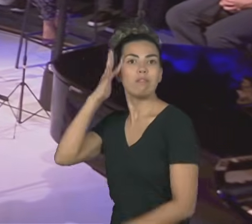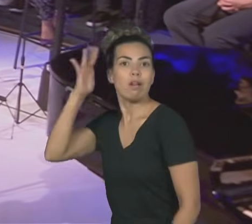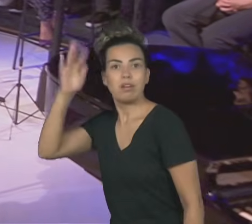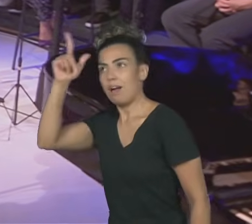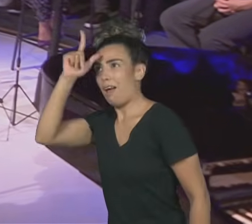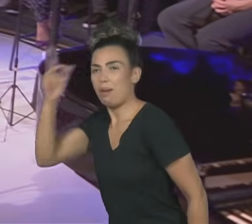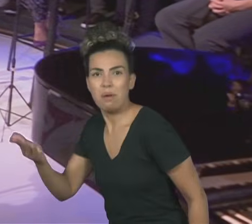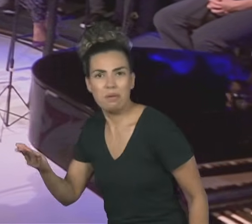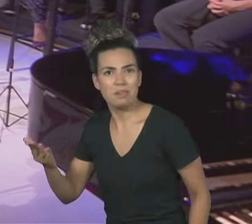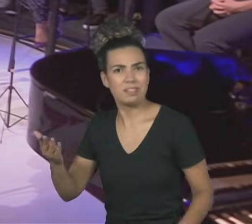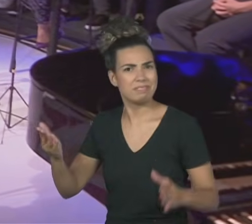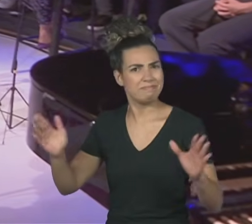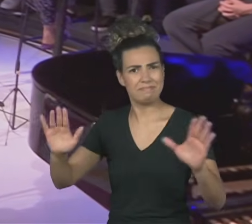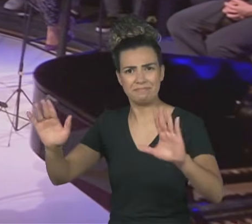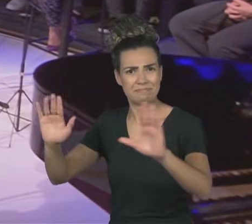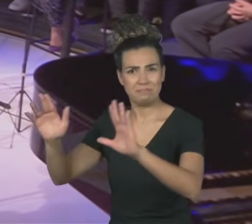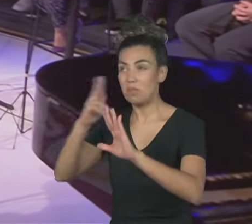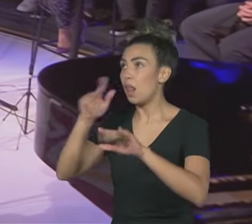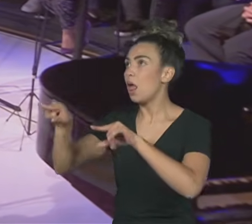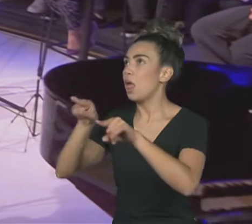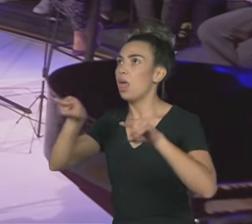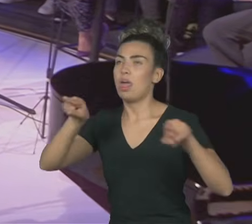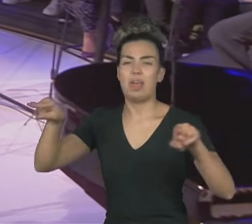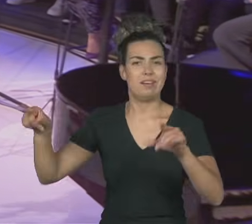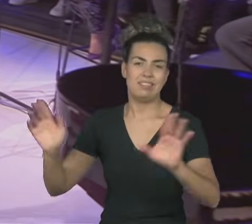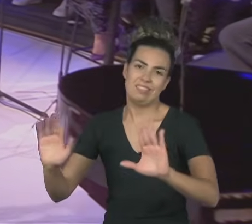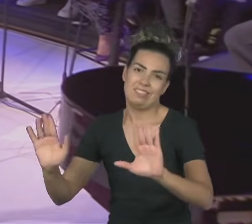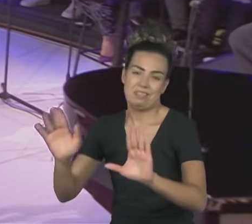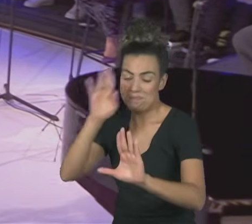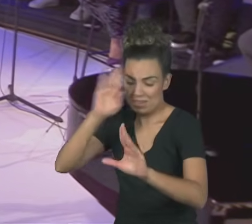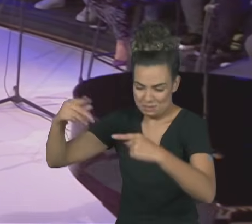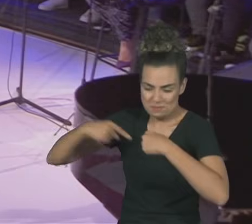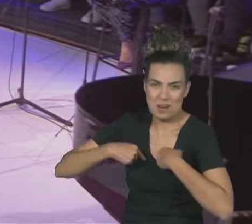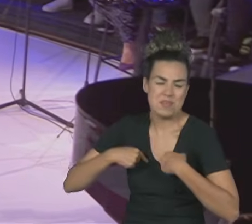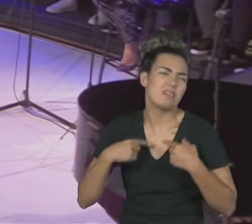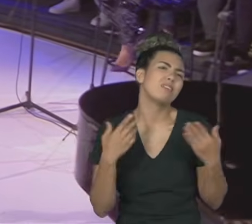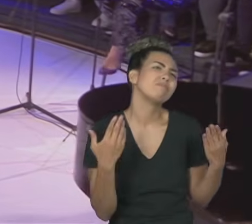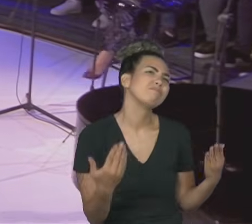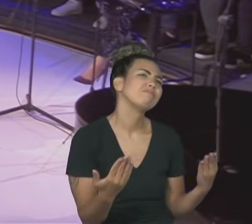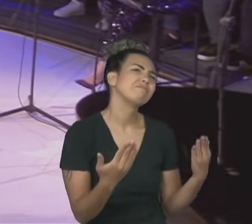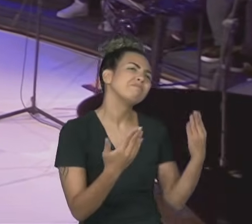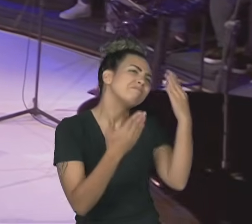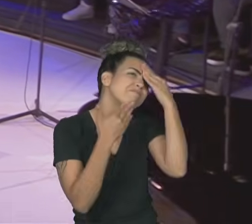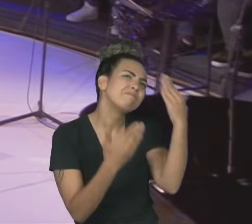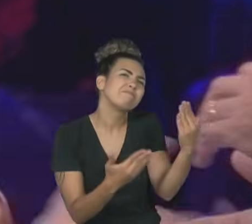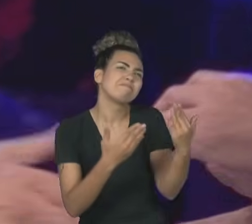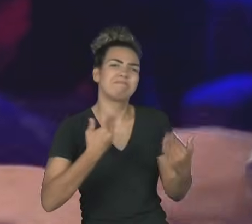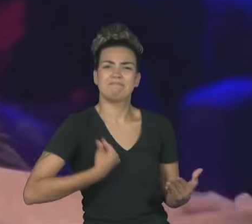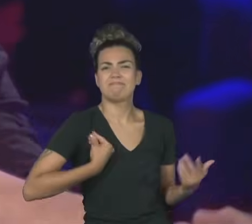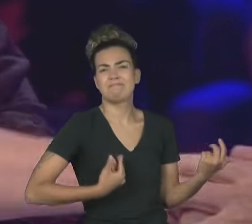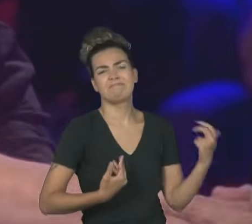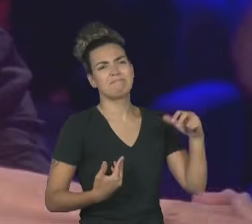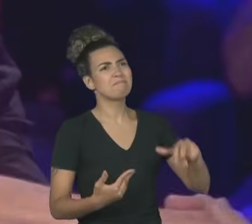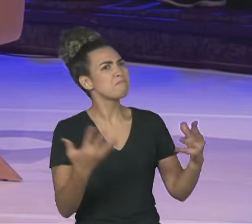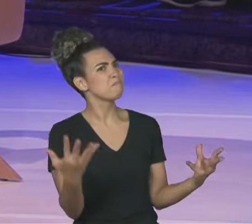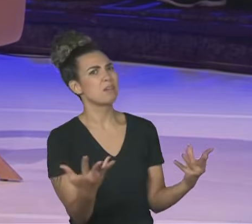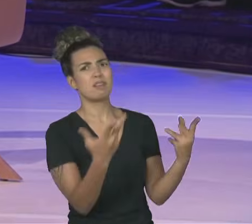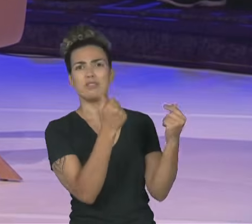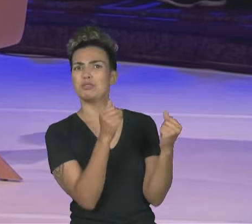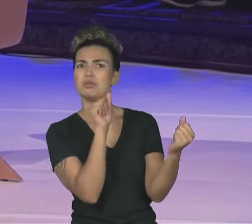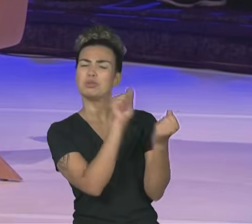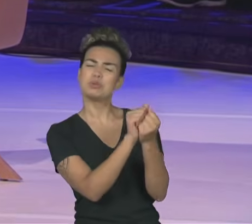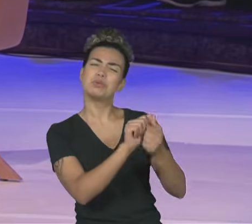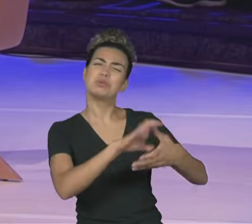gente nessa linha, né? Obrigado, Christian, pela sua presença. Uma delícia ter você aqui.